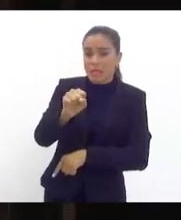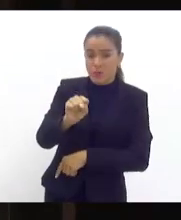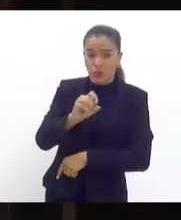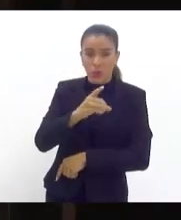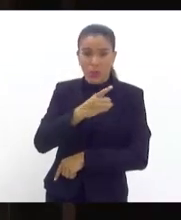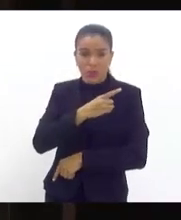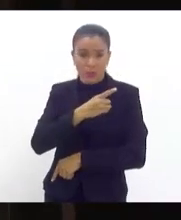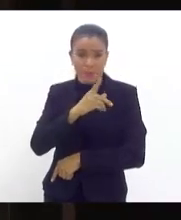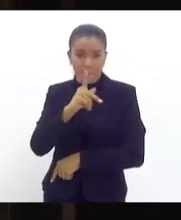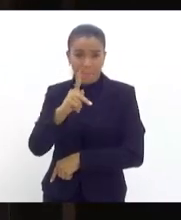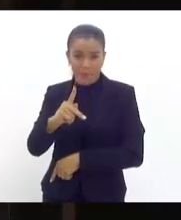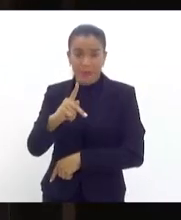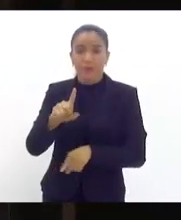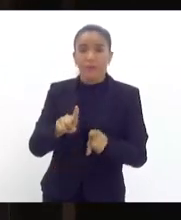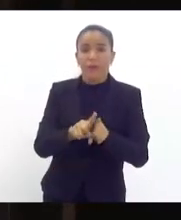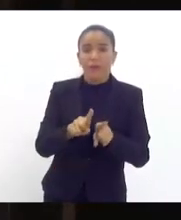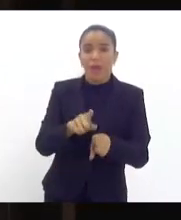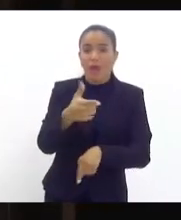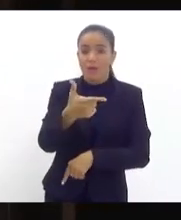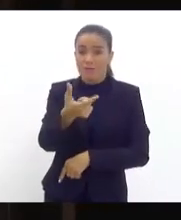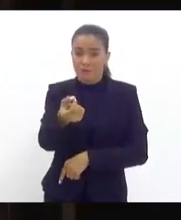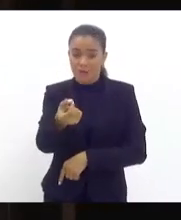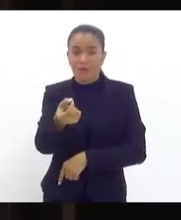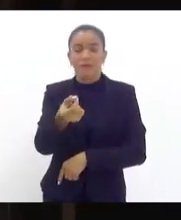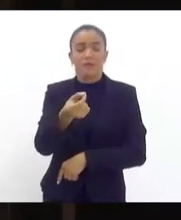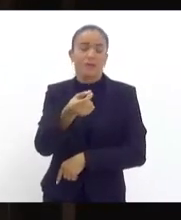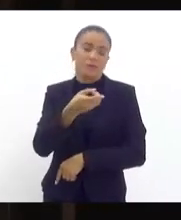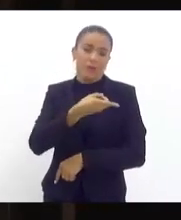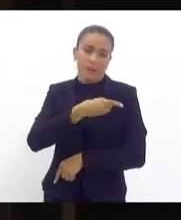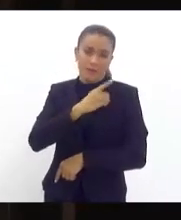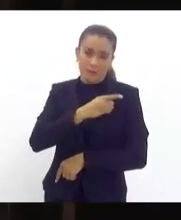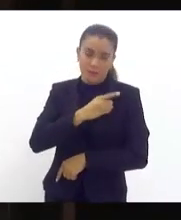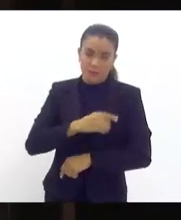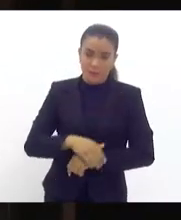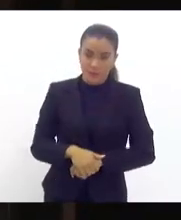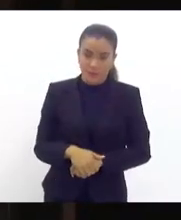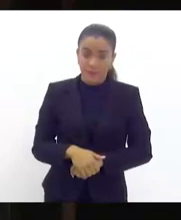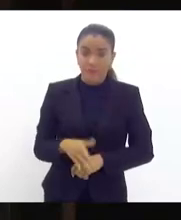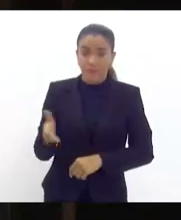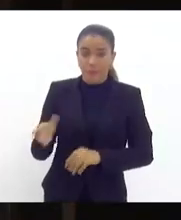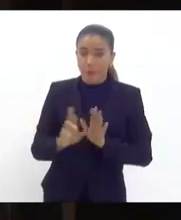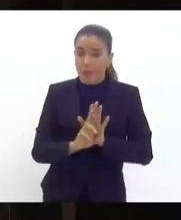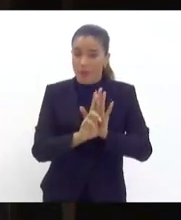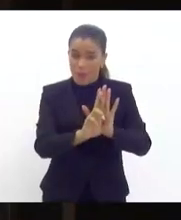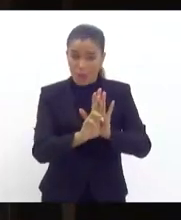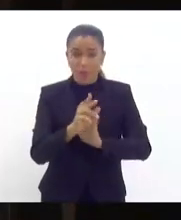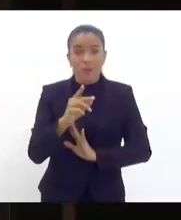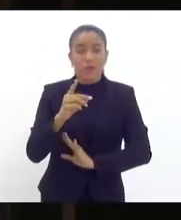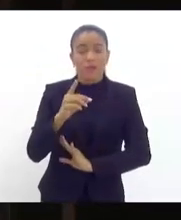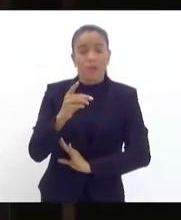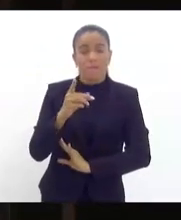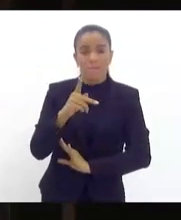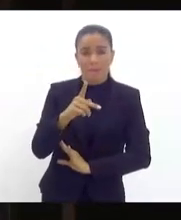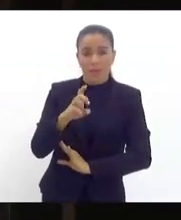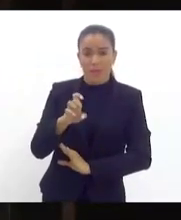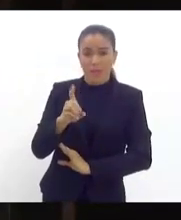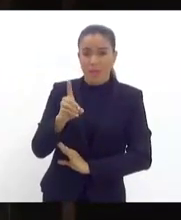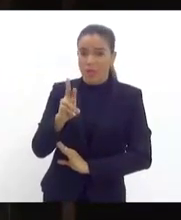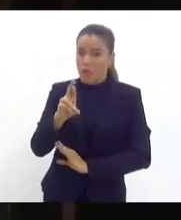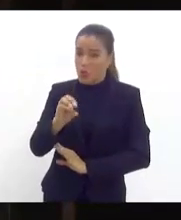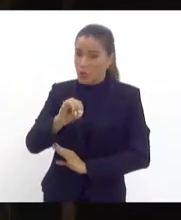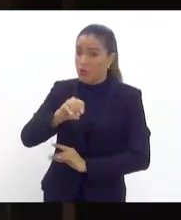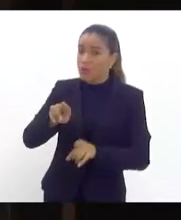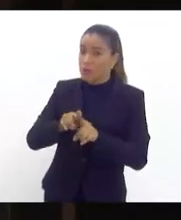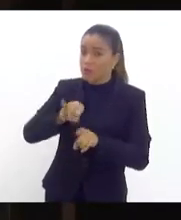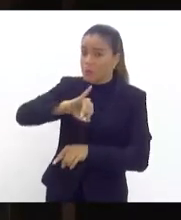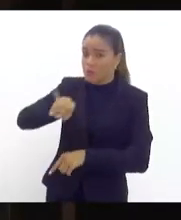apoia 19 apoia 20 DP o nosso problema Como disse o representante Senhor Pedro ali e o João muito